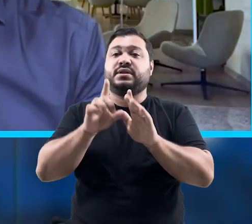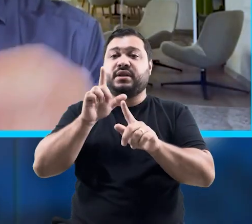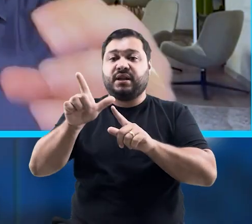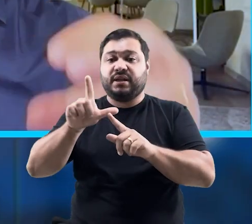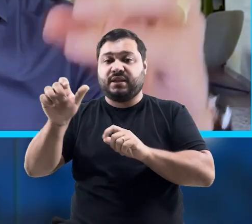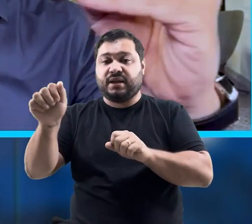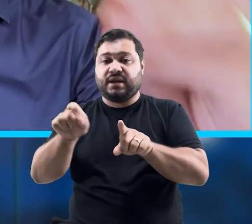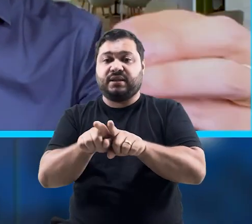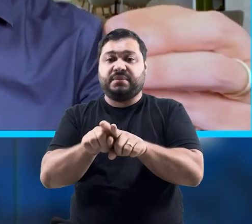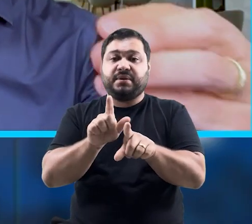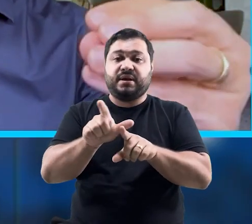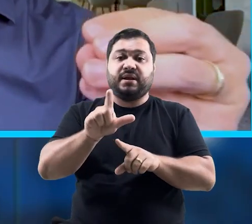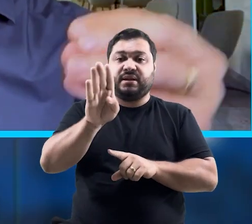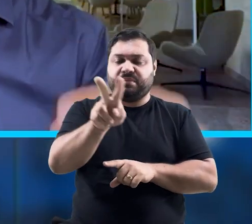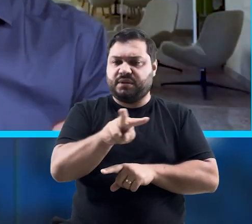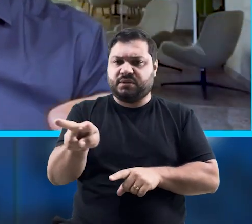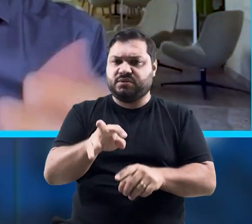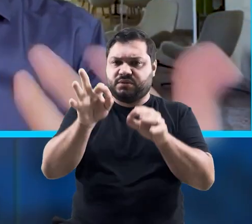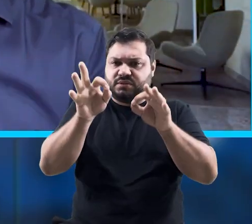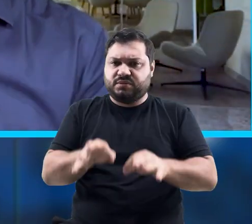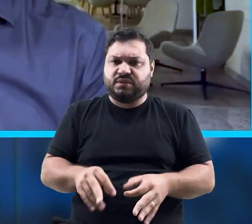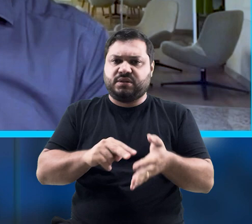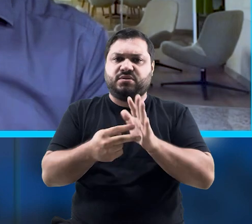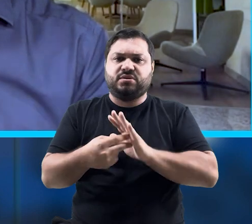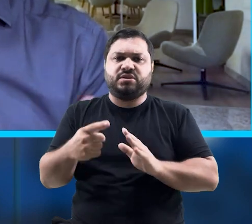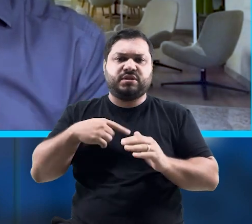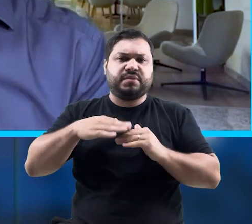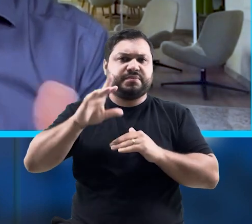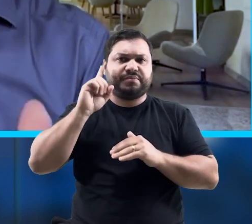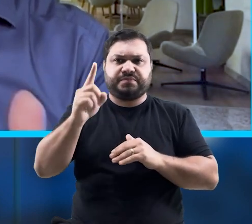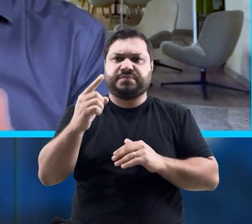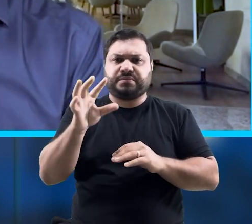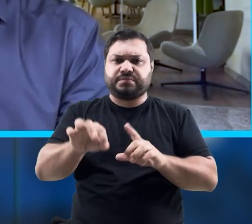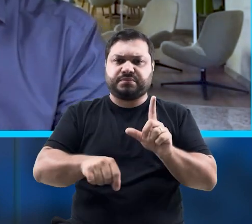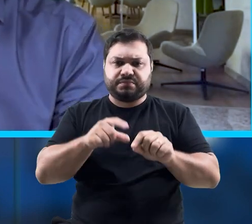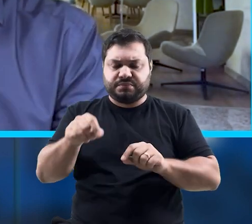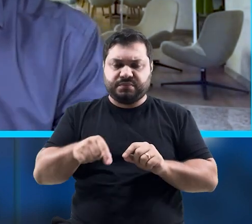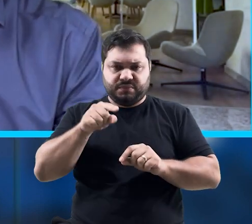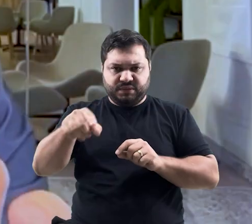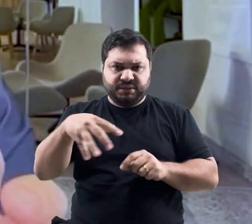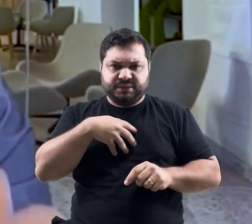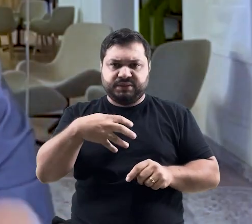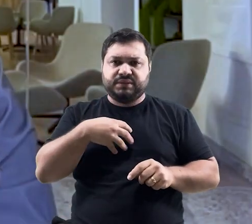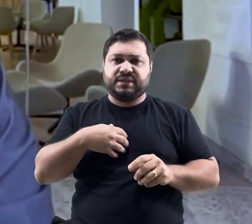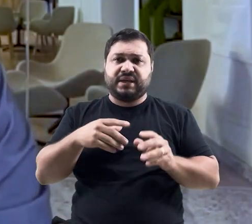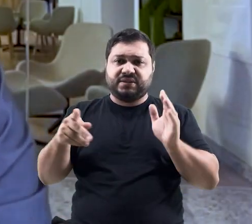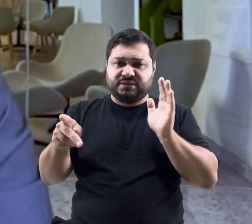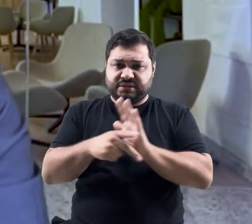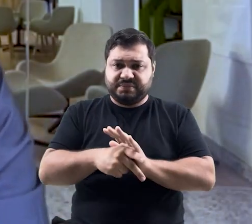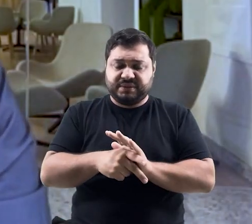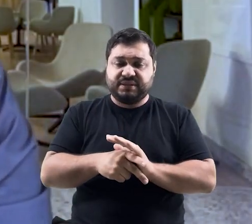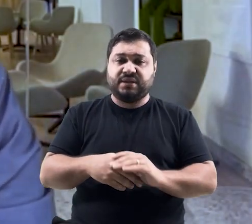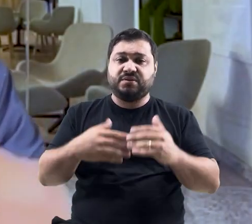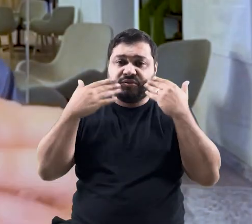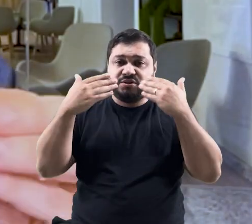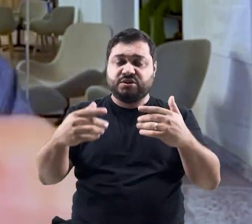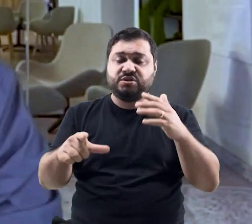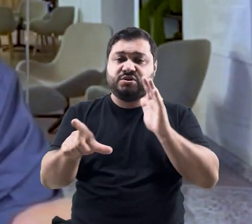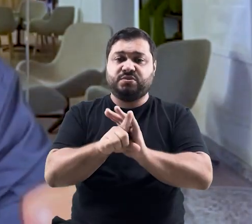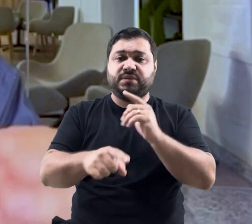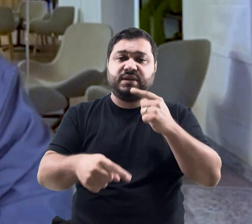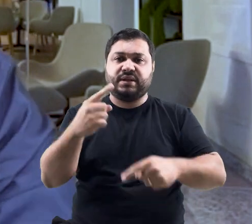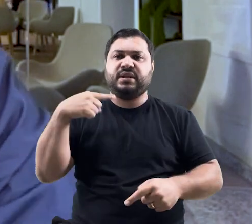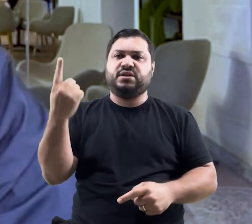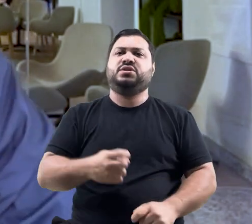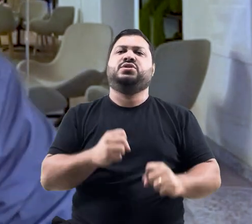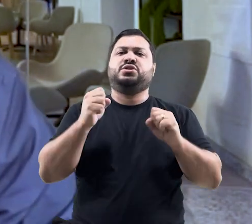imaginar que tanto a letra A quanto a letra B estão corretas. Ou seja, você tem mais de uma alternativa. Esses casos, em especial, diante de